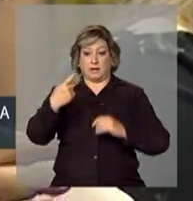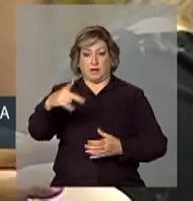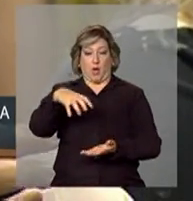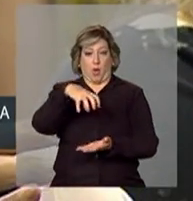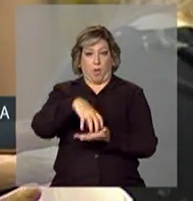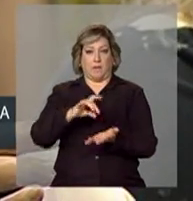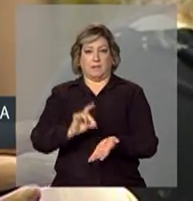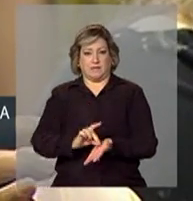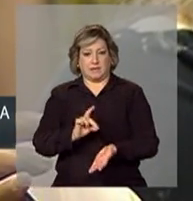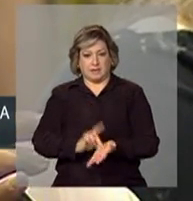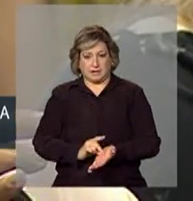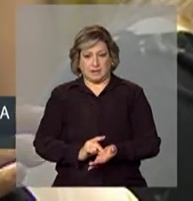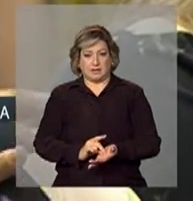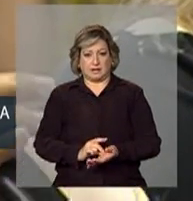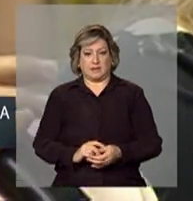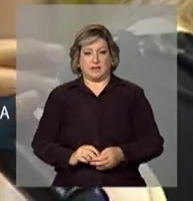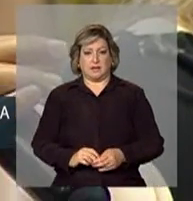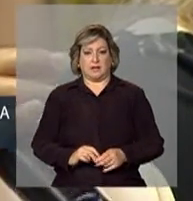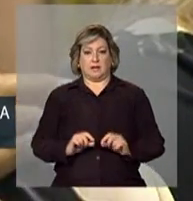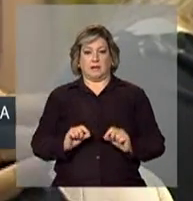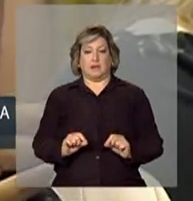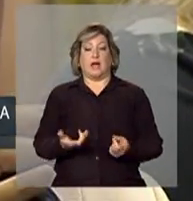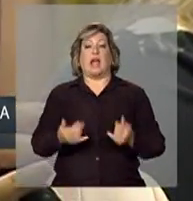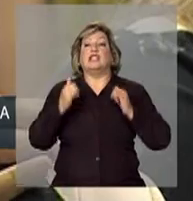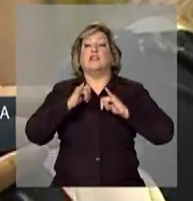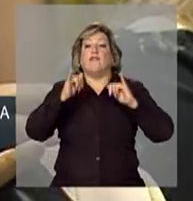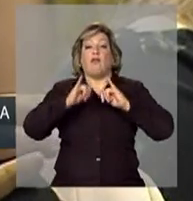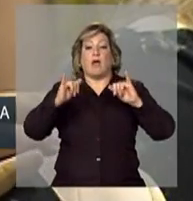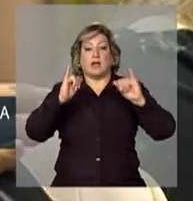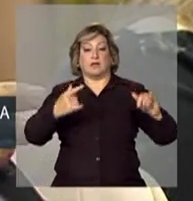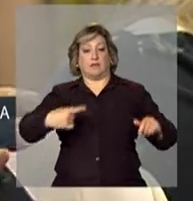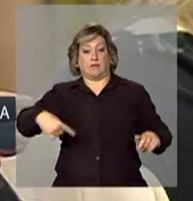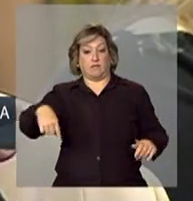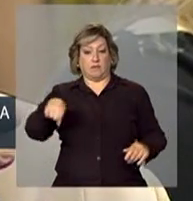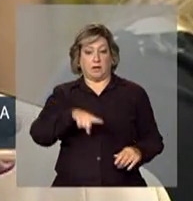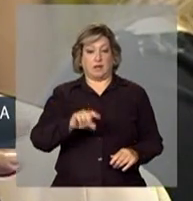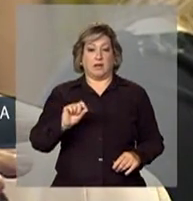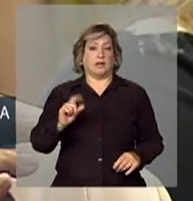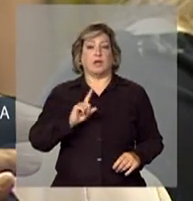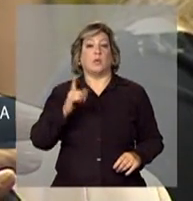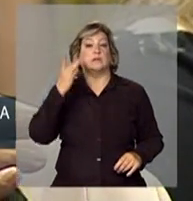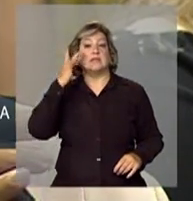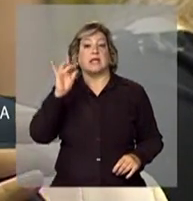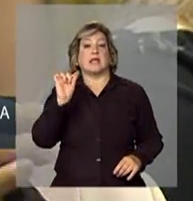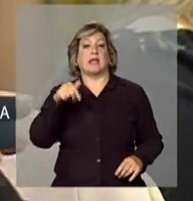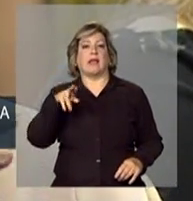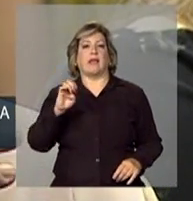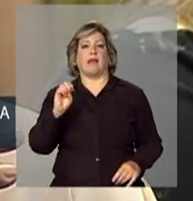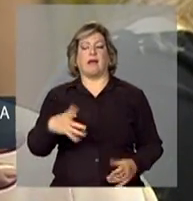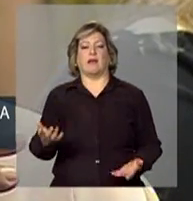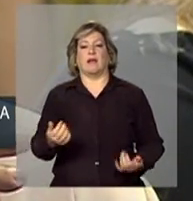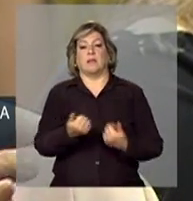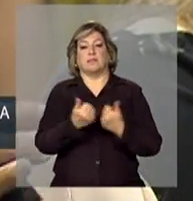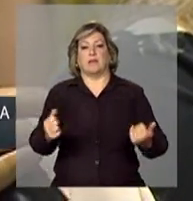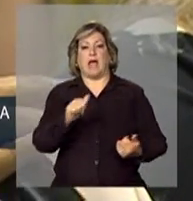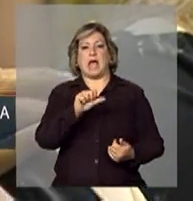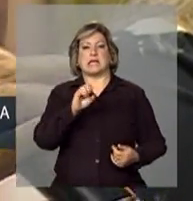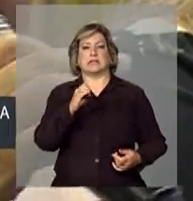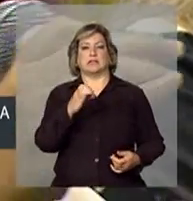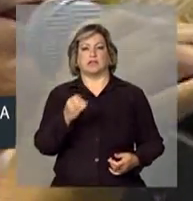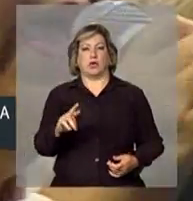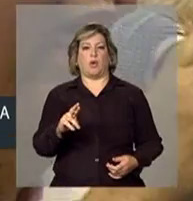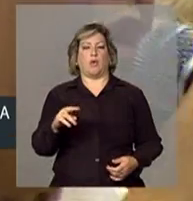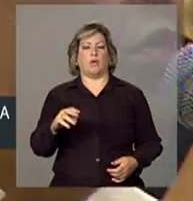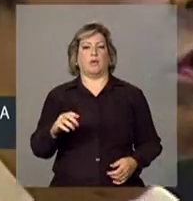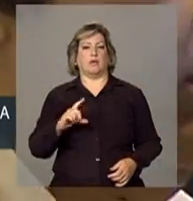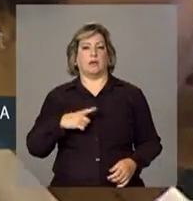da Verdade, assim, a divulgação, vocês pecam, não sei quem é o assessor de imprensa de vocês.